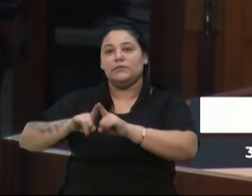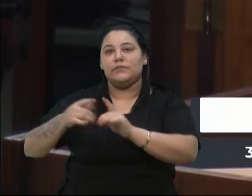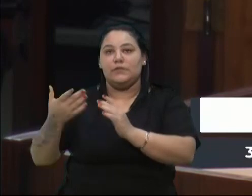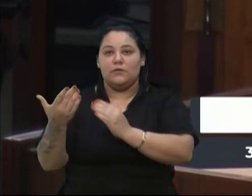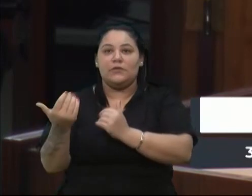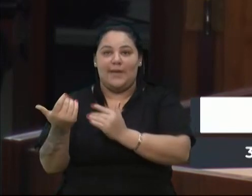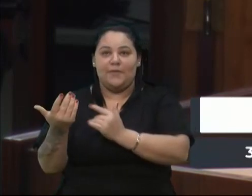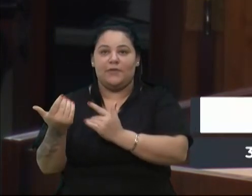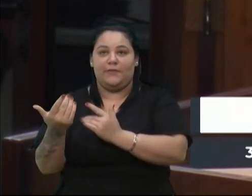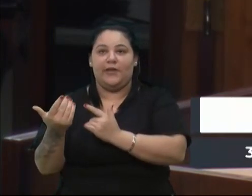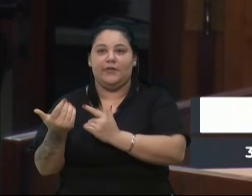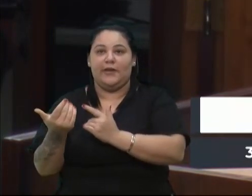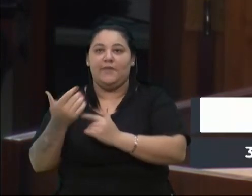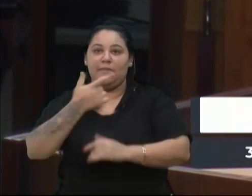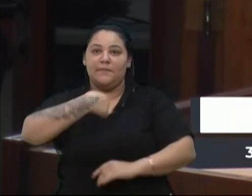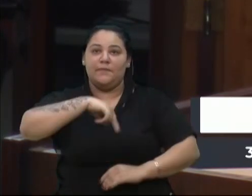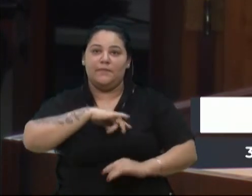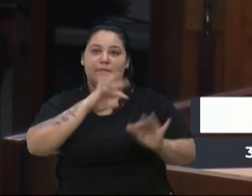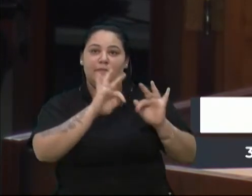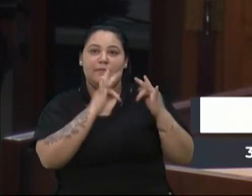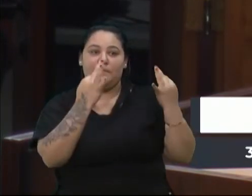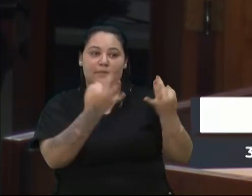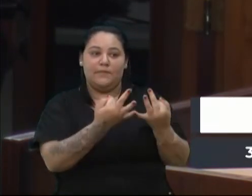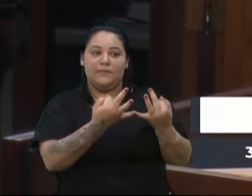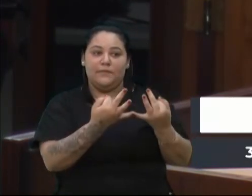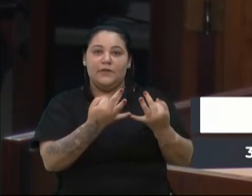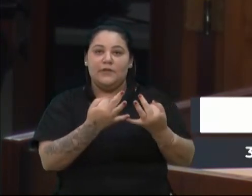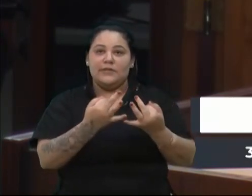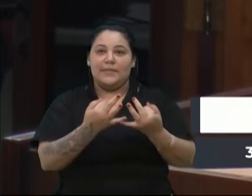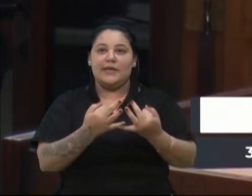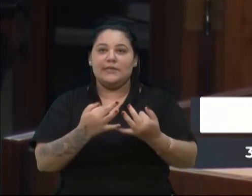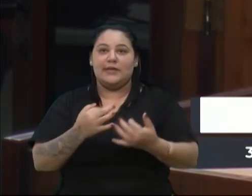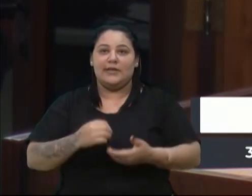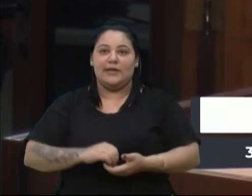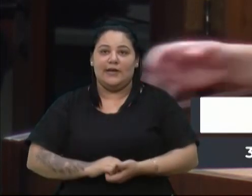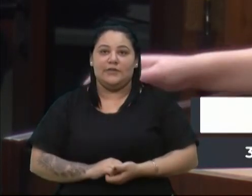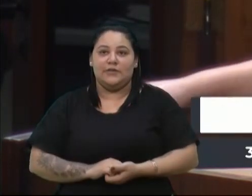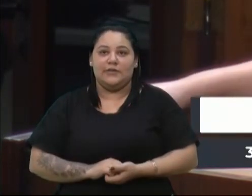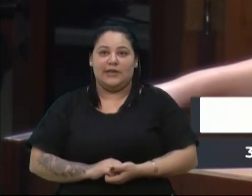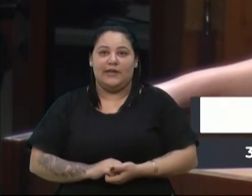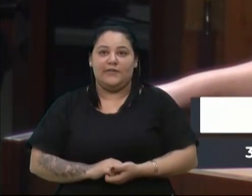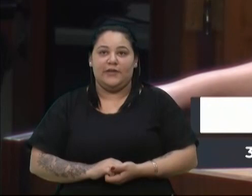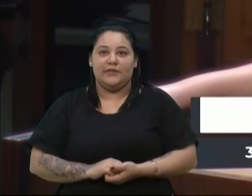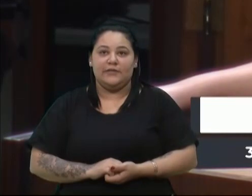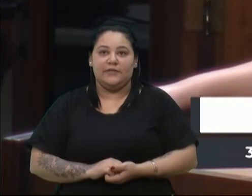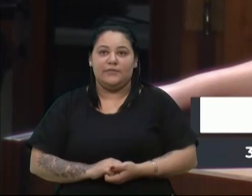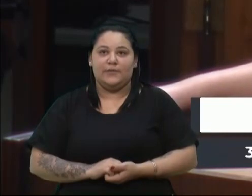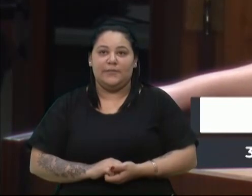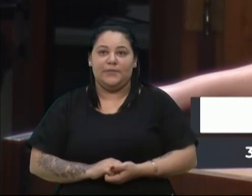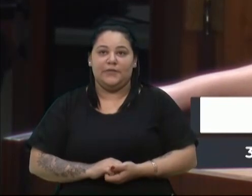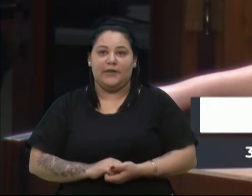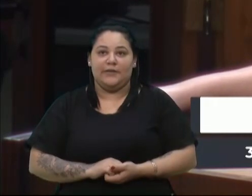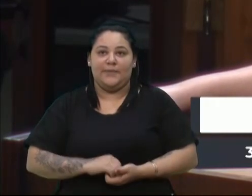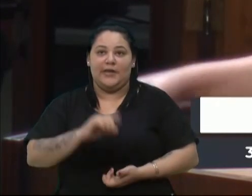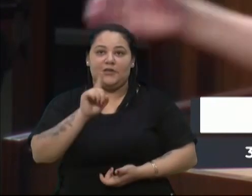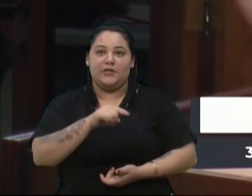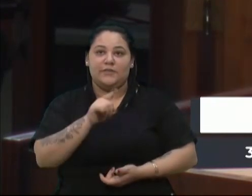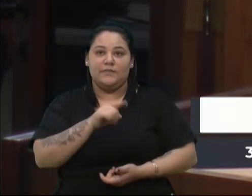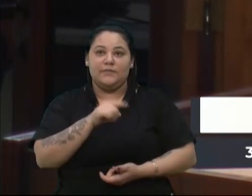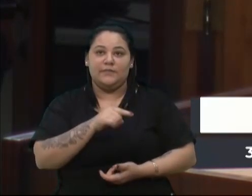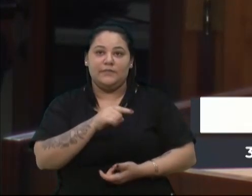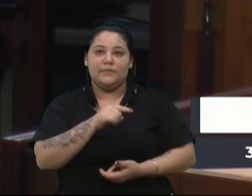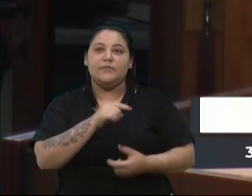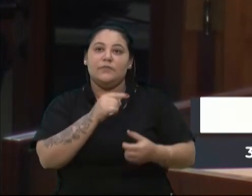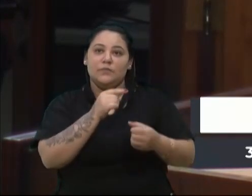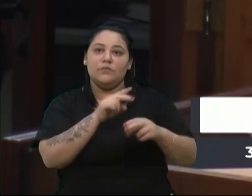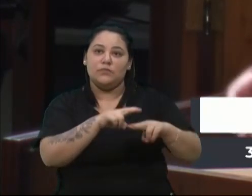adolescentes, das nossas famílias e da nossa sociedade como um todo. Então, hoje, era para